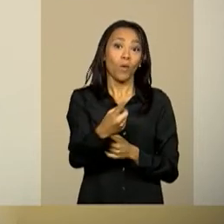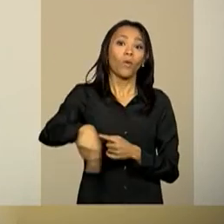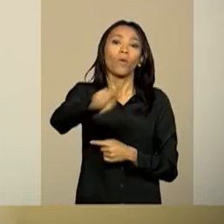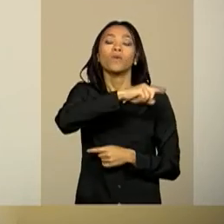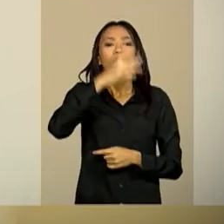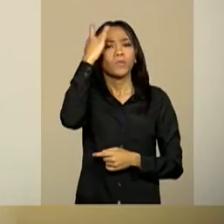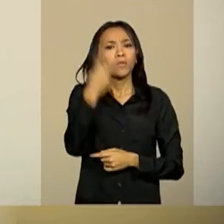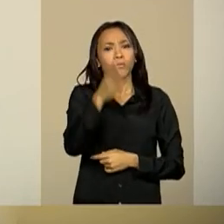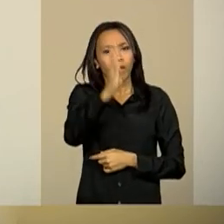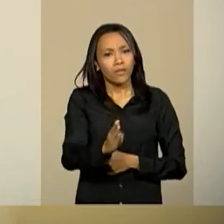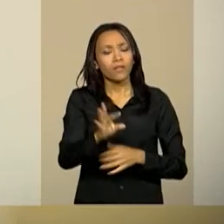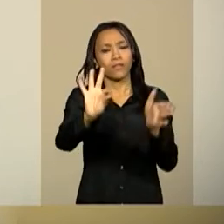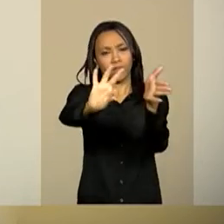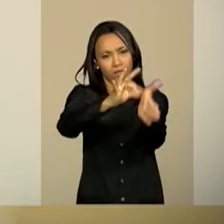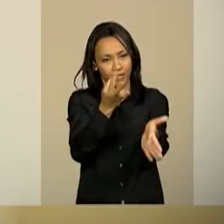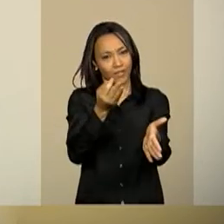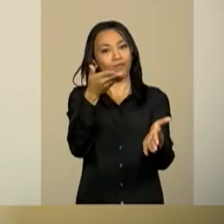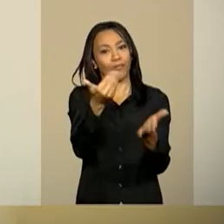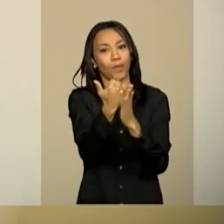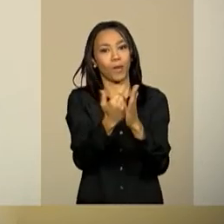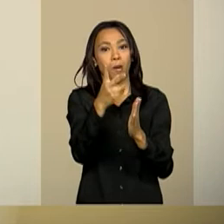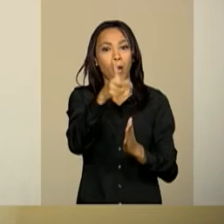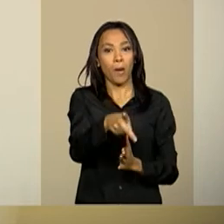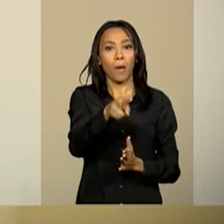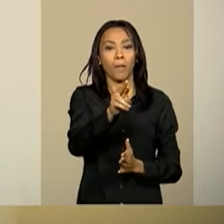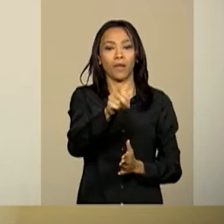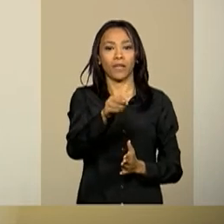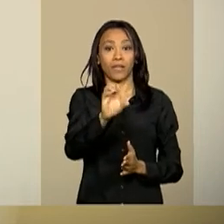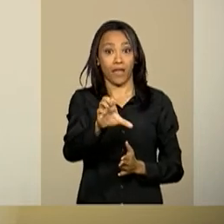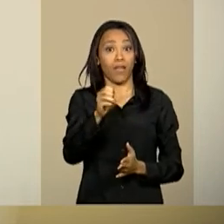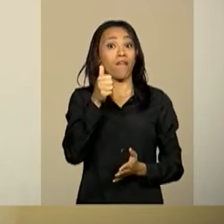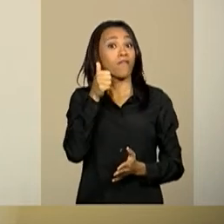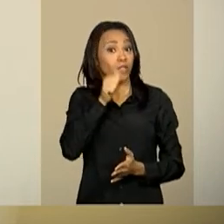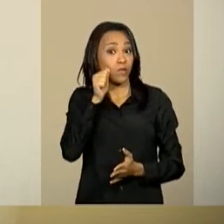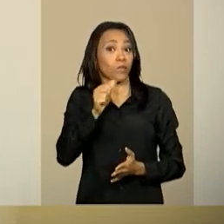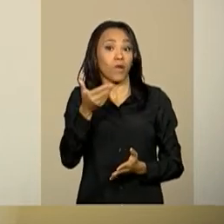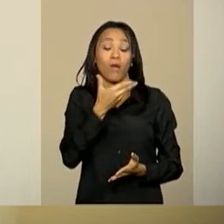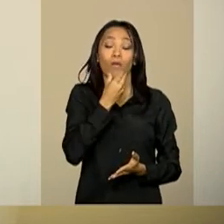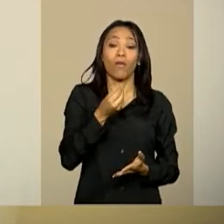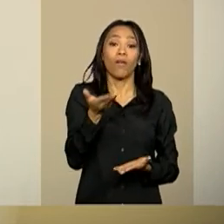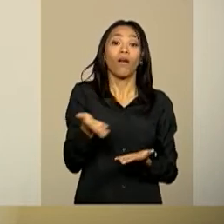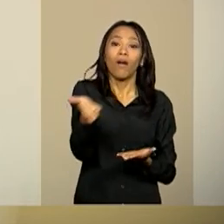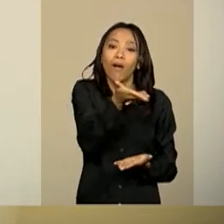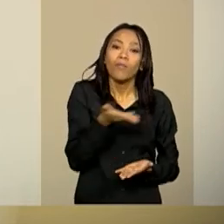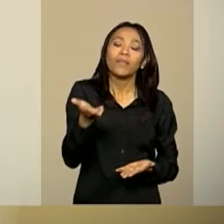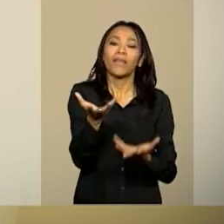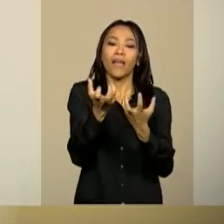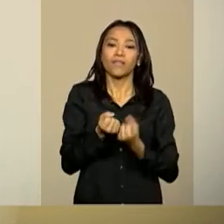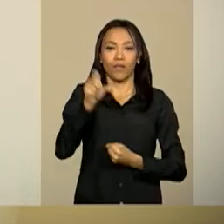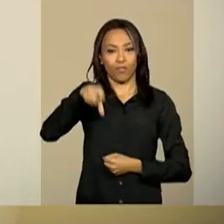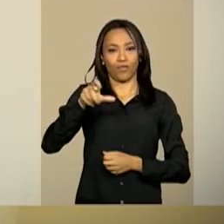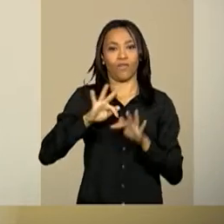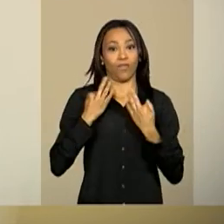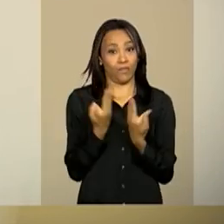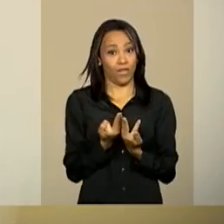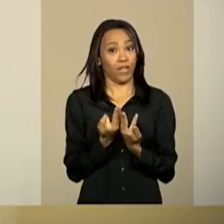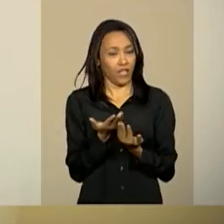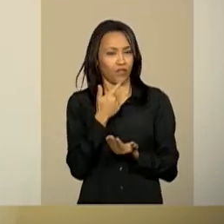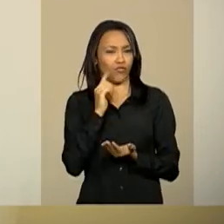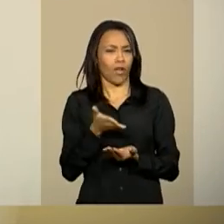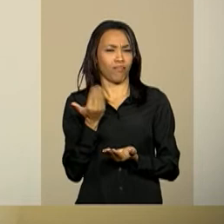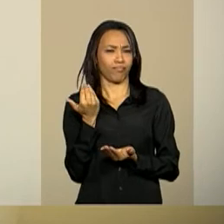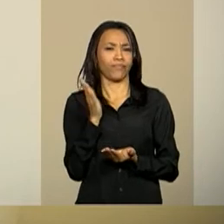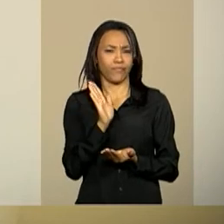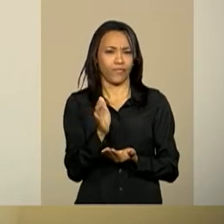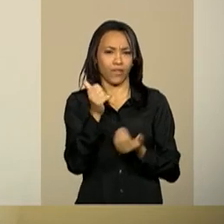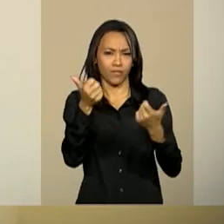brasileiros matriculados no Pronatec veja o caso das brasileiras e brasileiros que recebem o bolsa família que eu estava